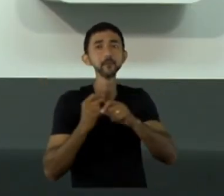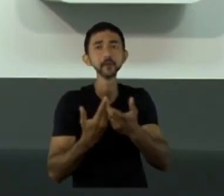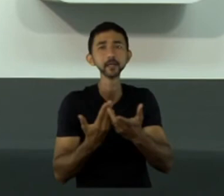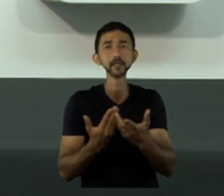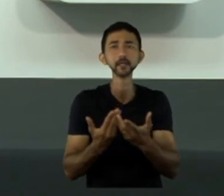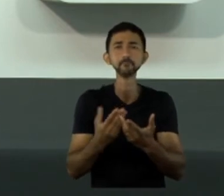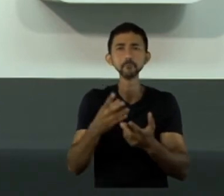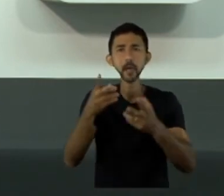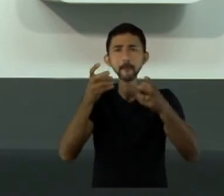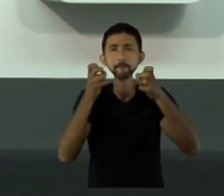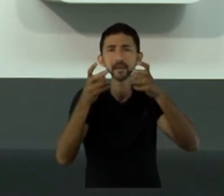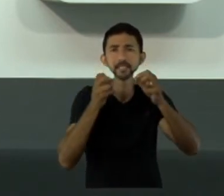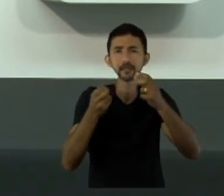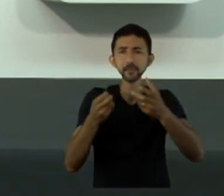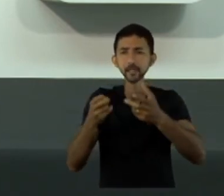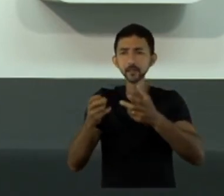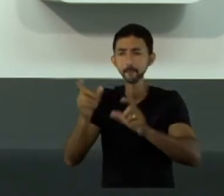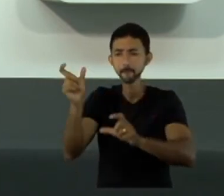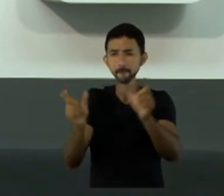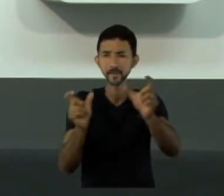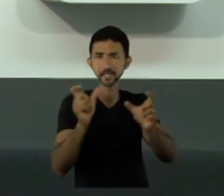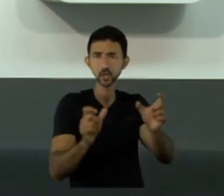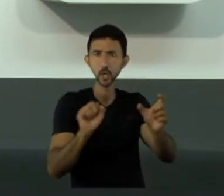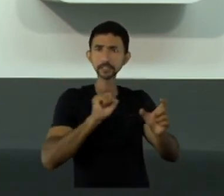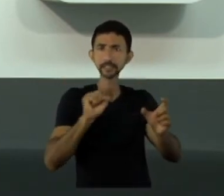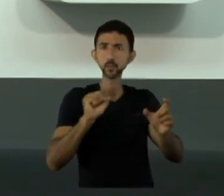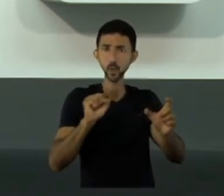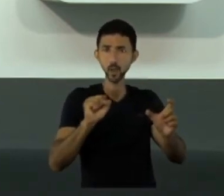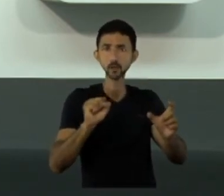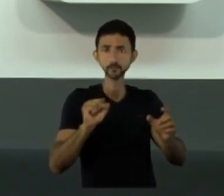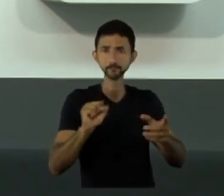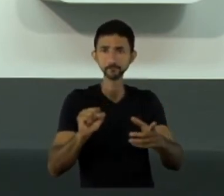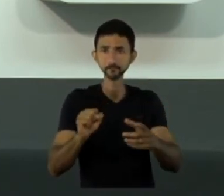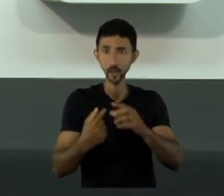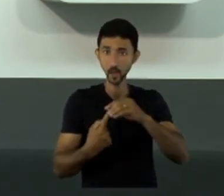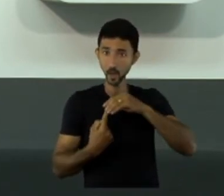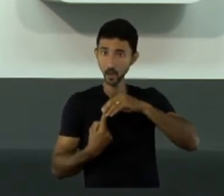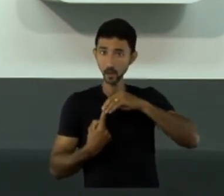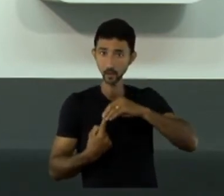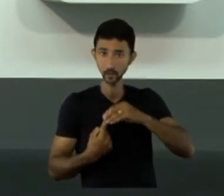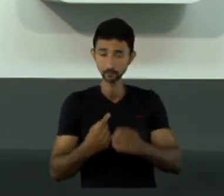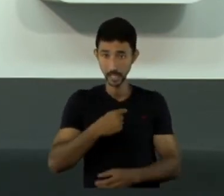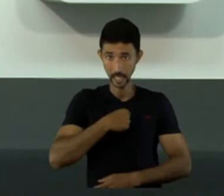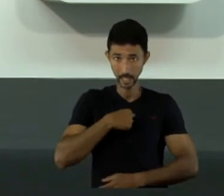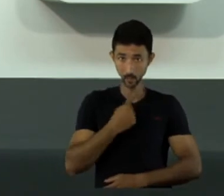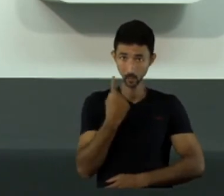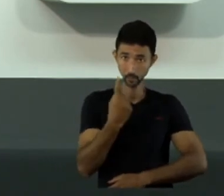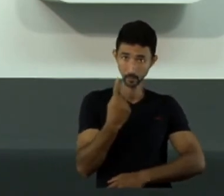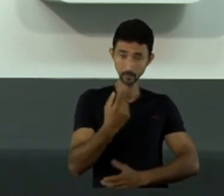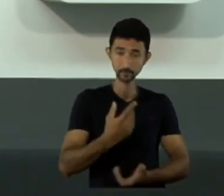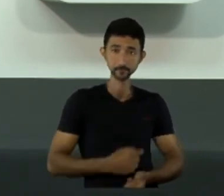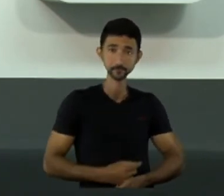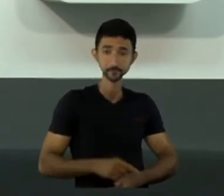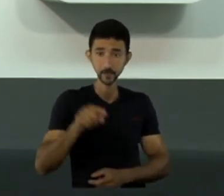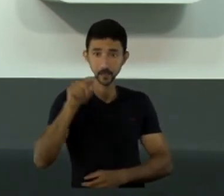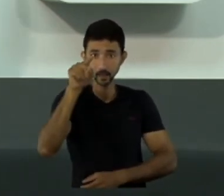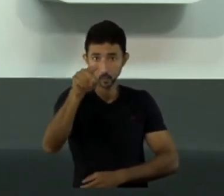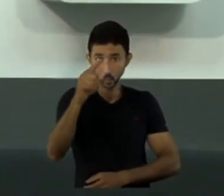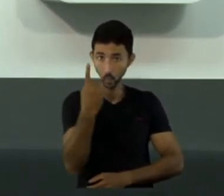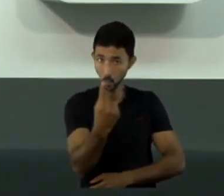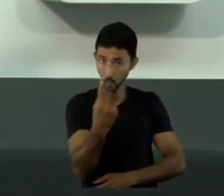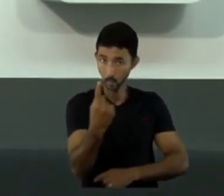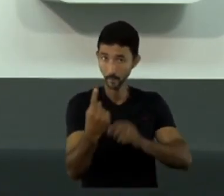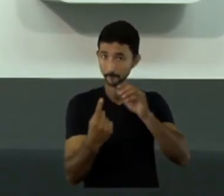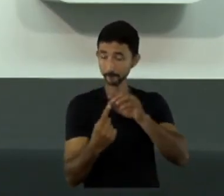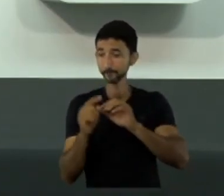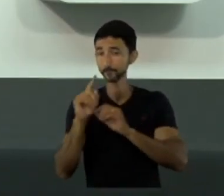conseguimos perceber que são pessoas que estão no singular. Eu, uma pessoa. Tu, uma pessoa. Ele